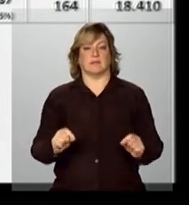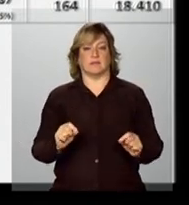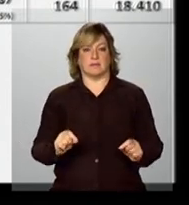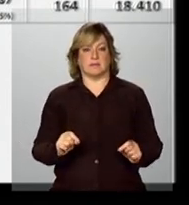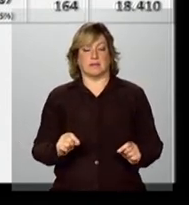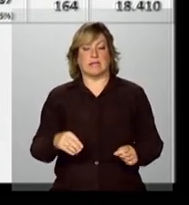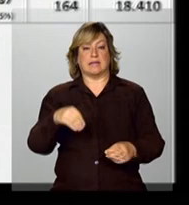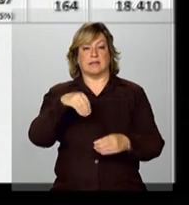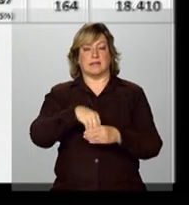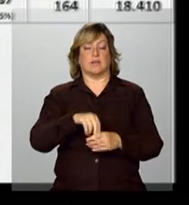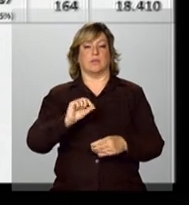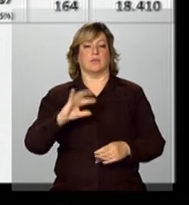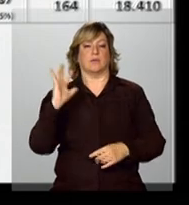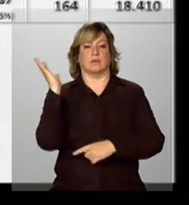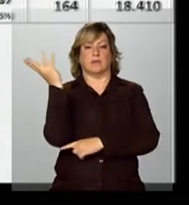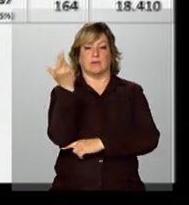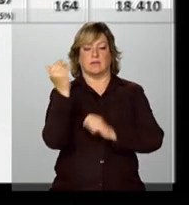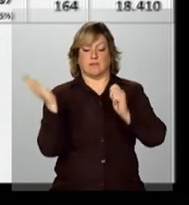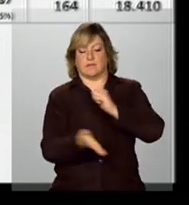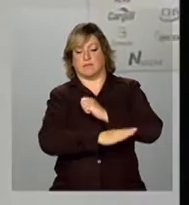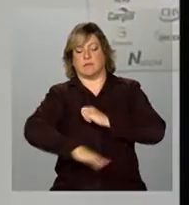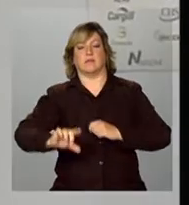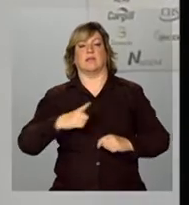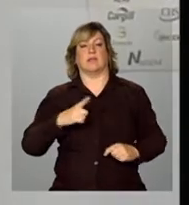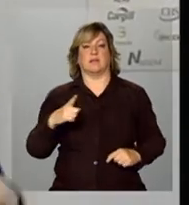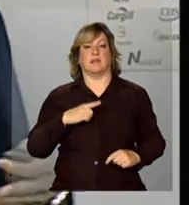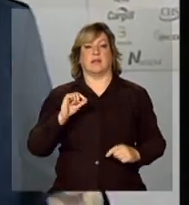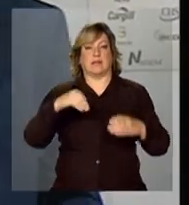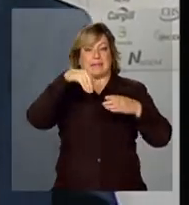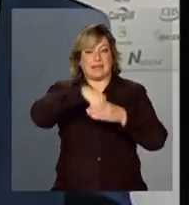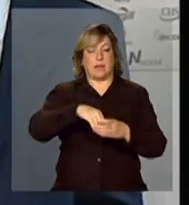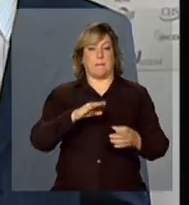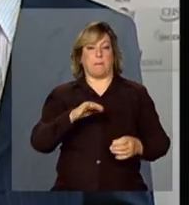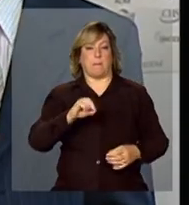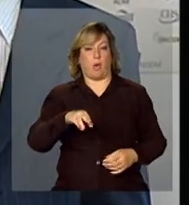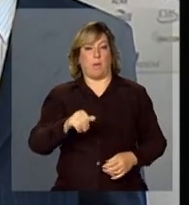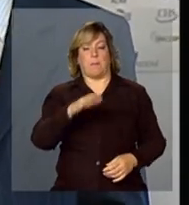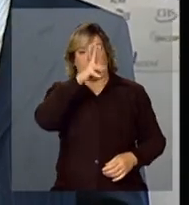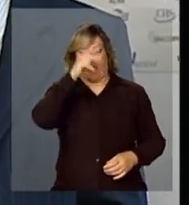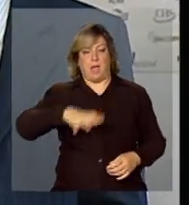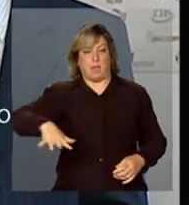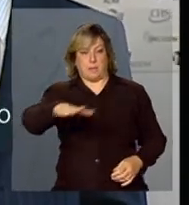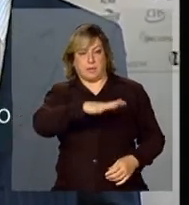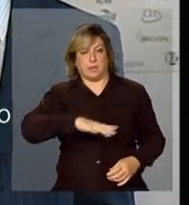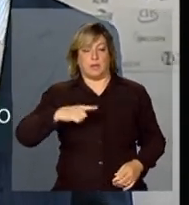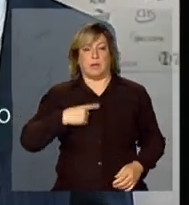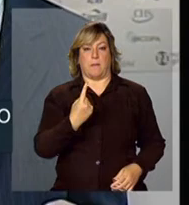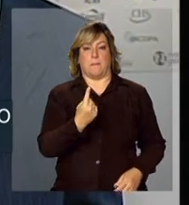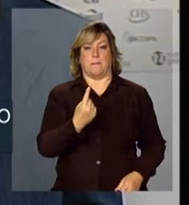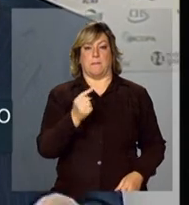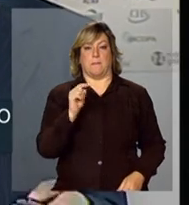nos desflorestamentos no bioma Amazônia, depois da moratória da soja,